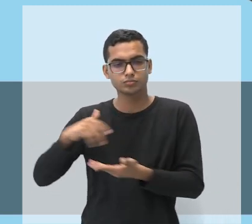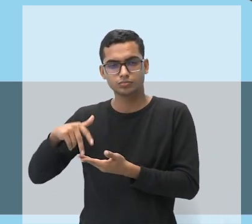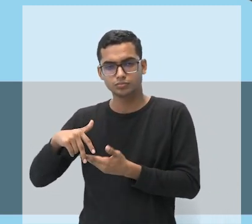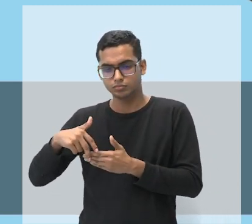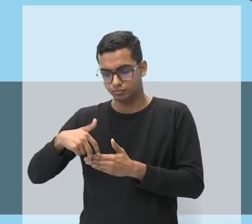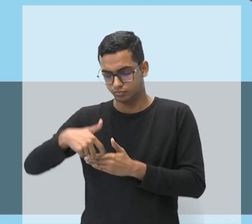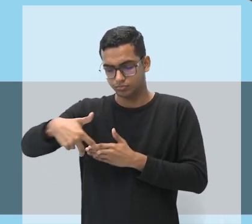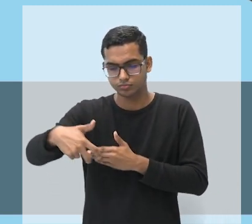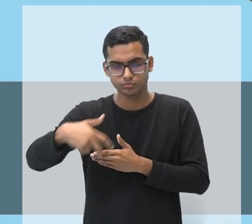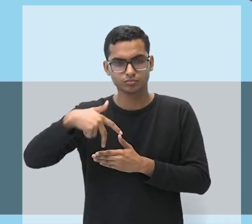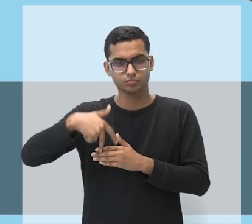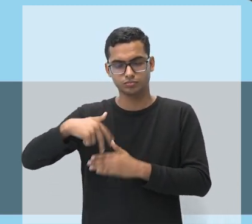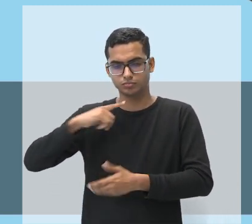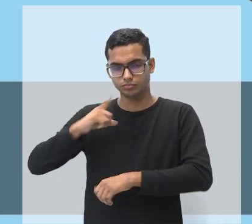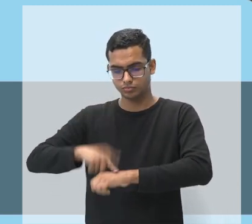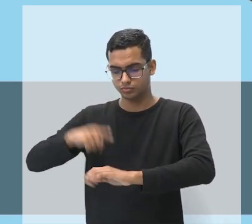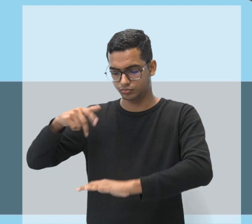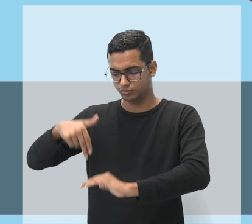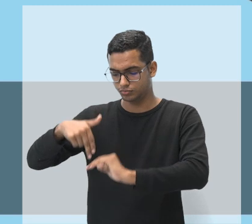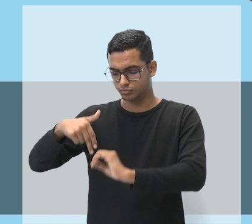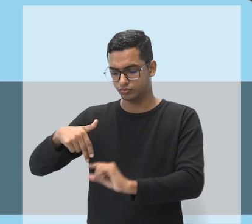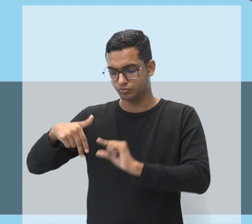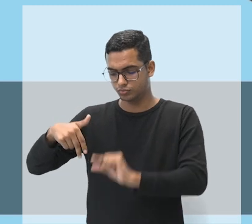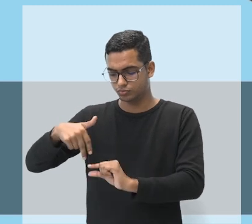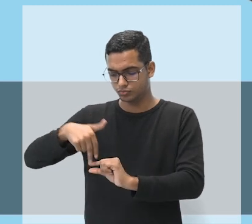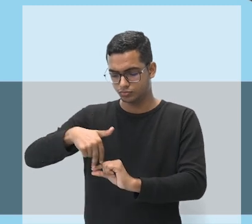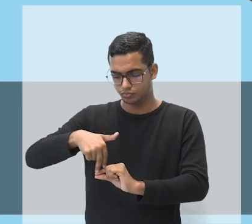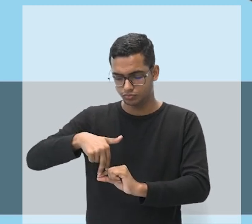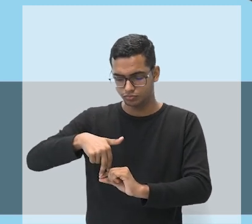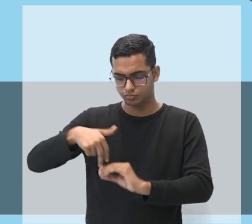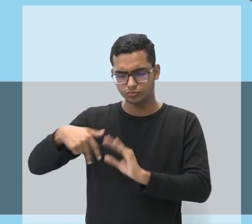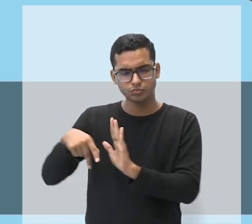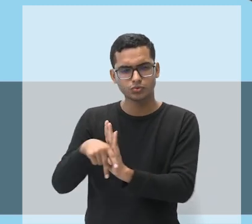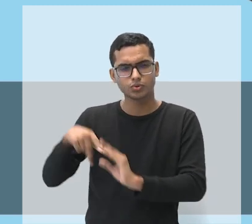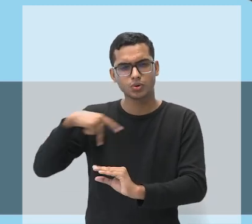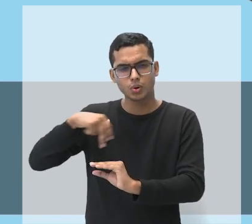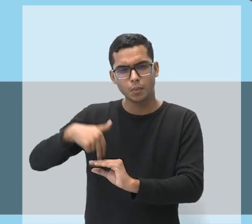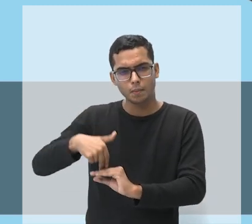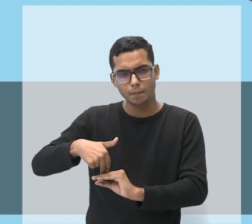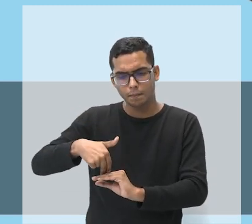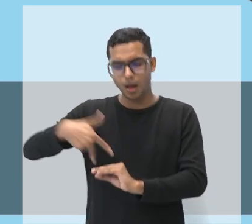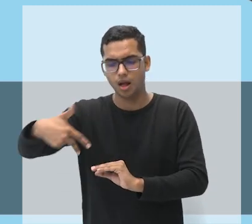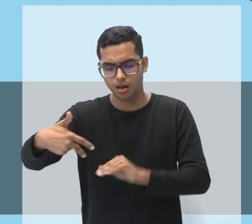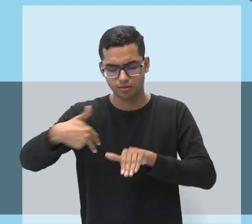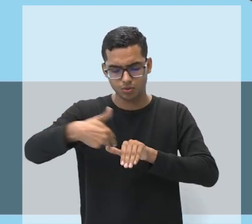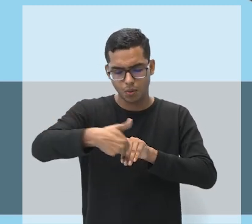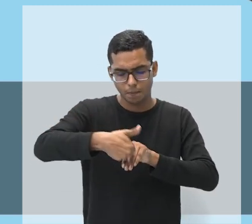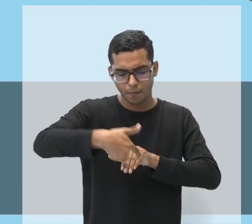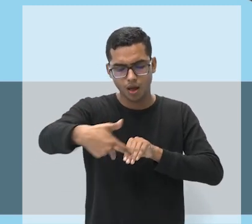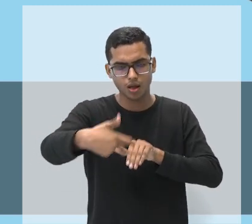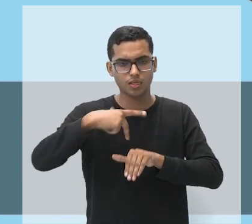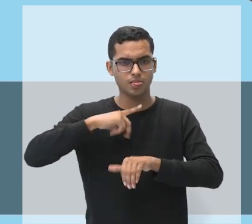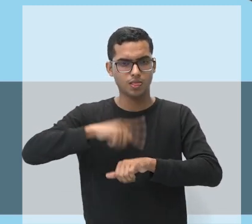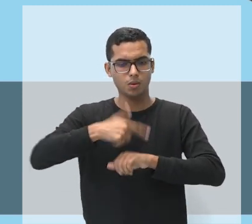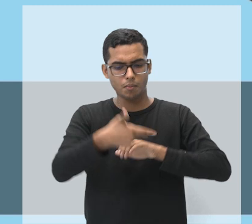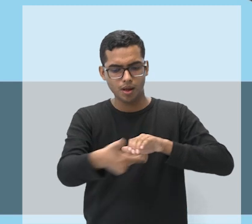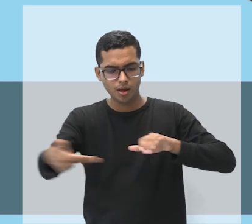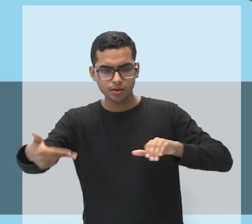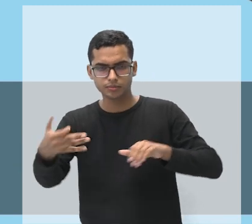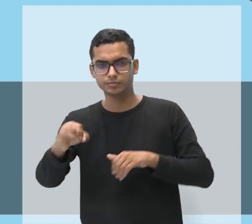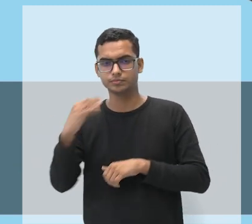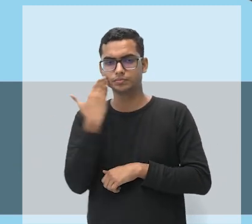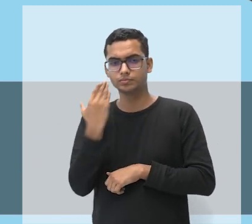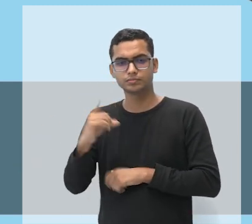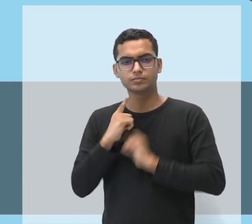competições, ele tem um piso antiaderente, ou antiderrapante, desculpem. Mais uma vez, os blocos